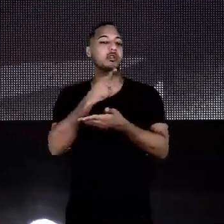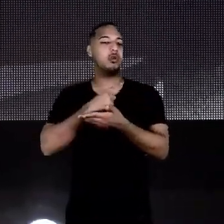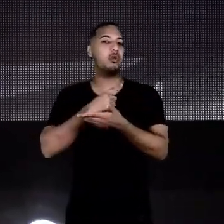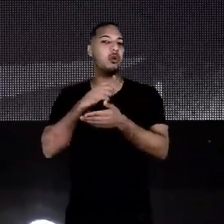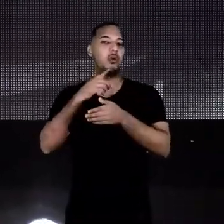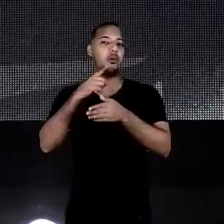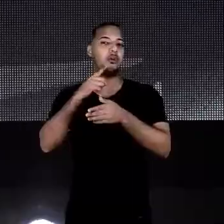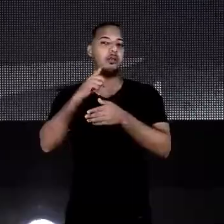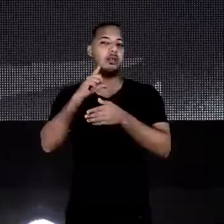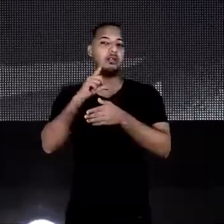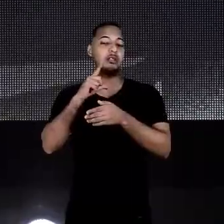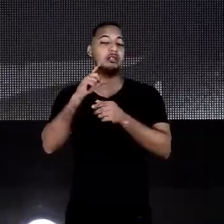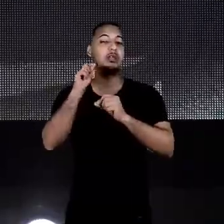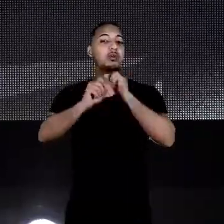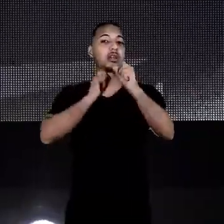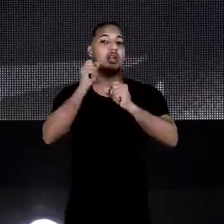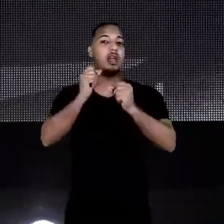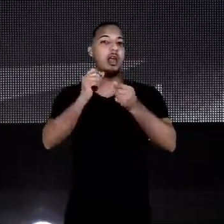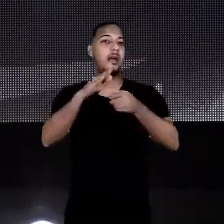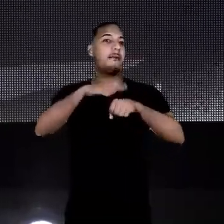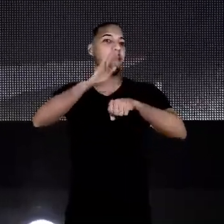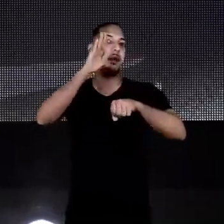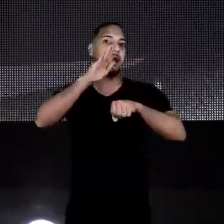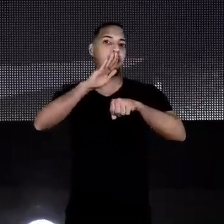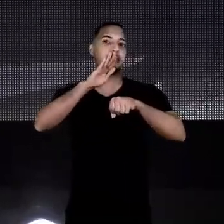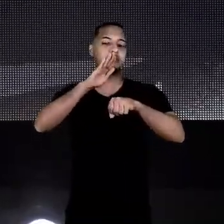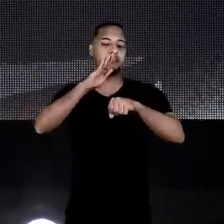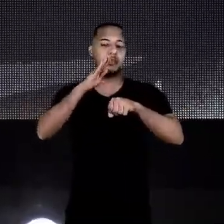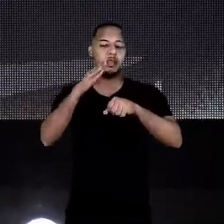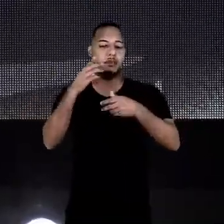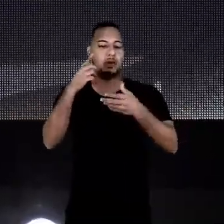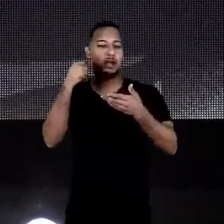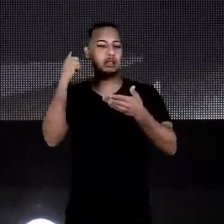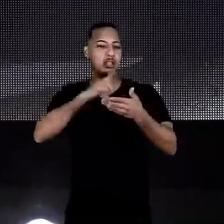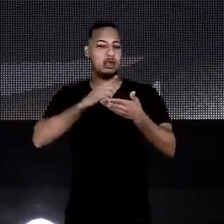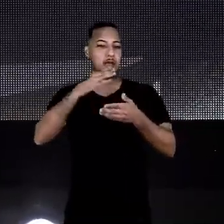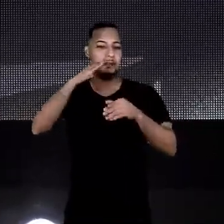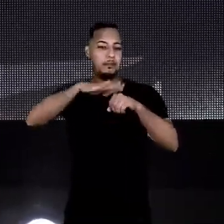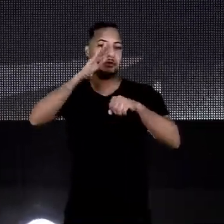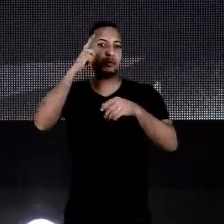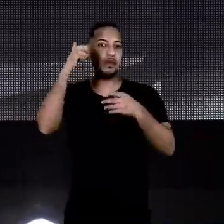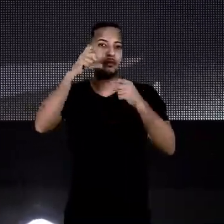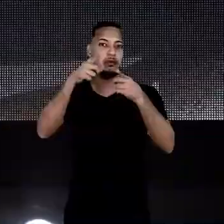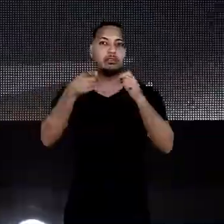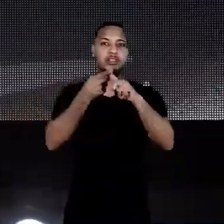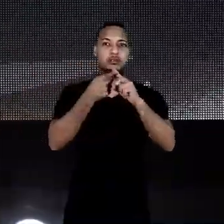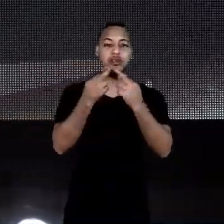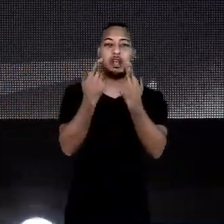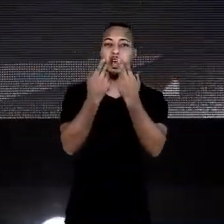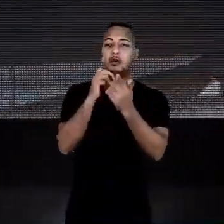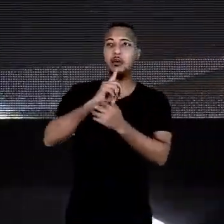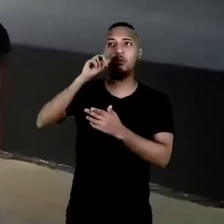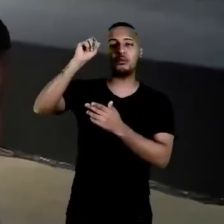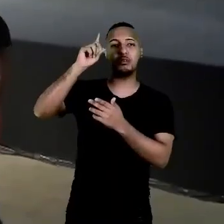Quanto mais espaço a gente der para Ele, mais armazenamento a gente vai ter dele dentro do nosso coração, dentro da nossa